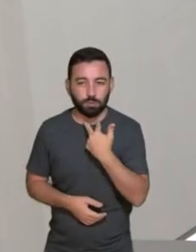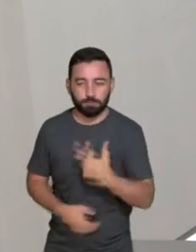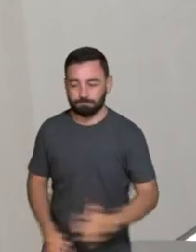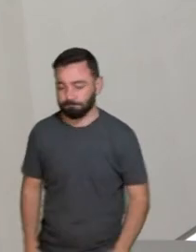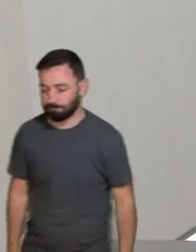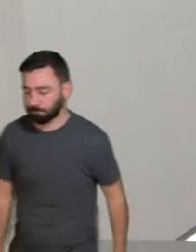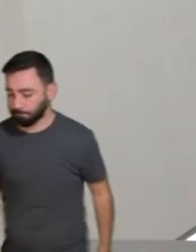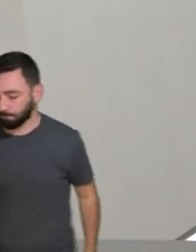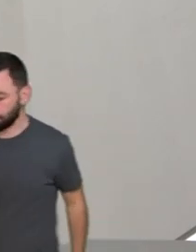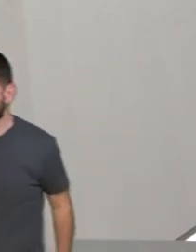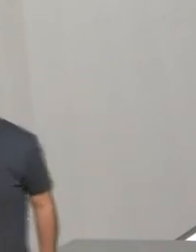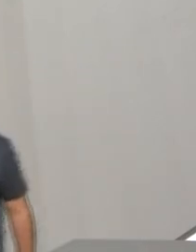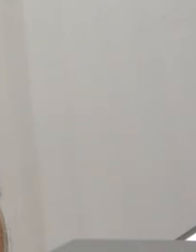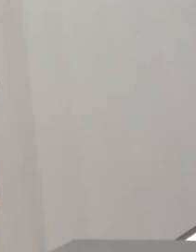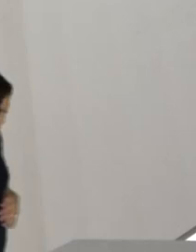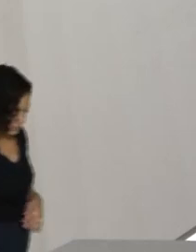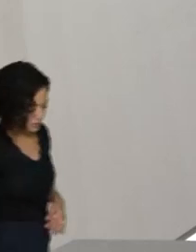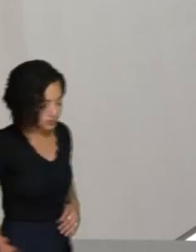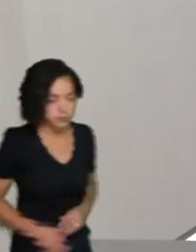retrocesso.